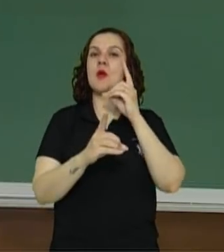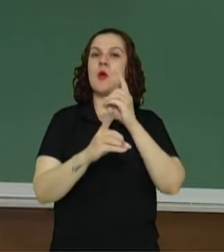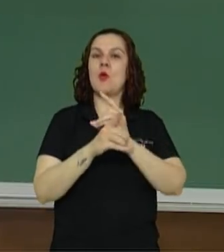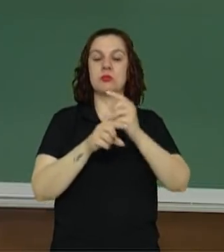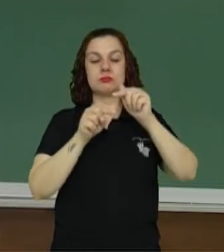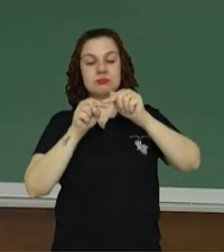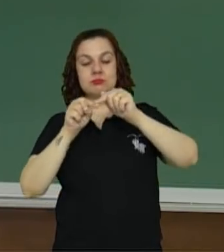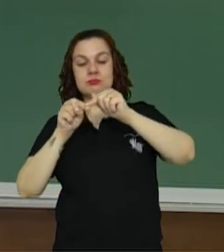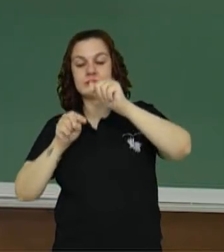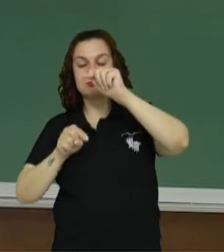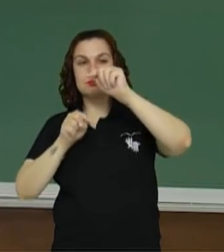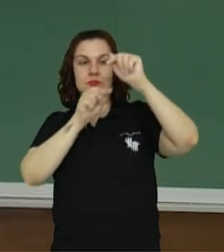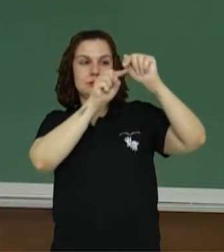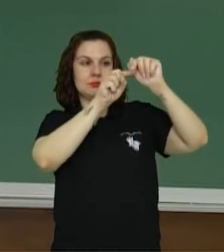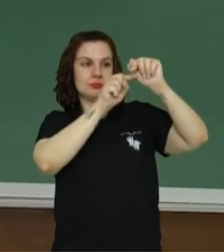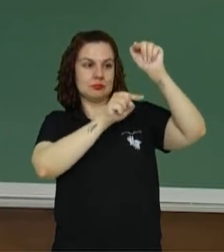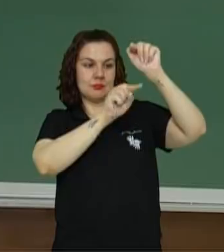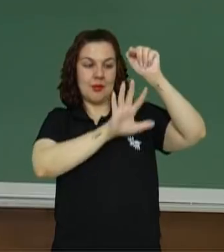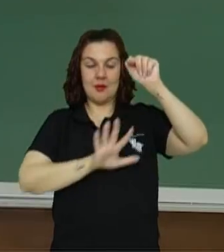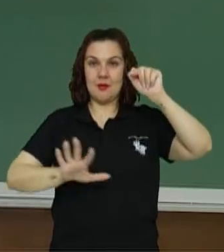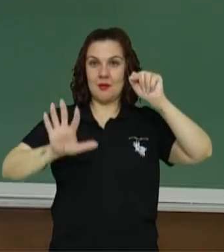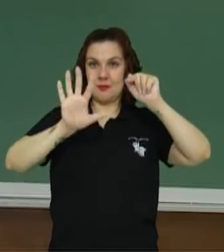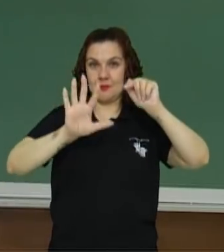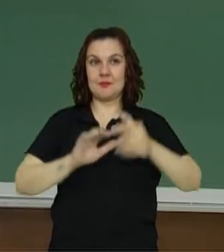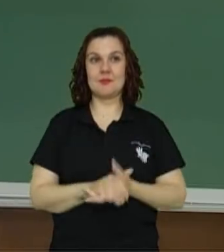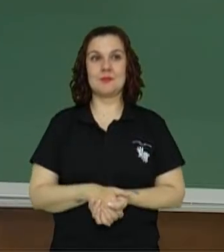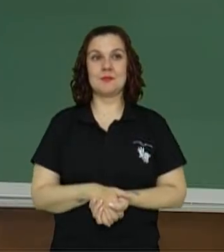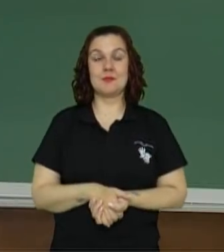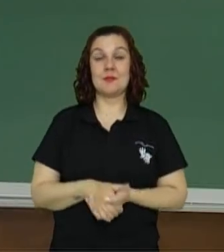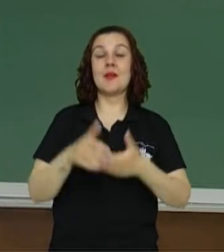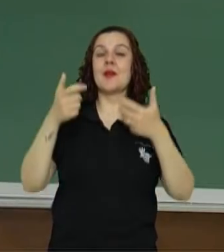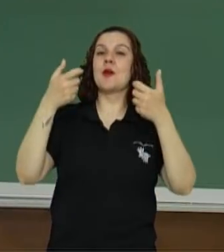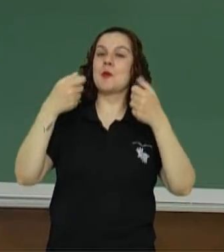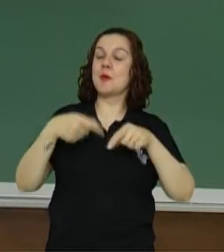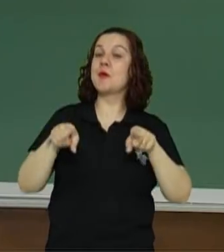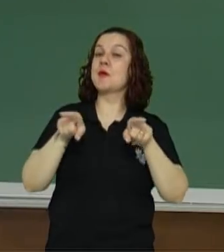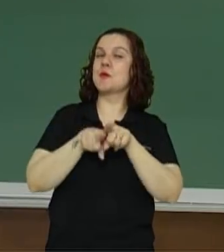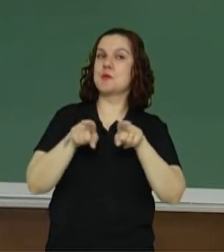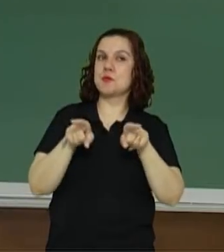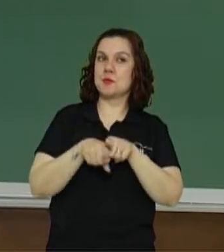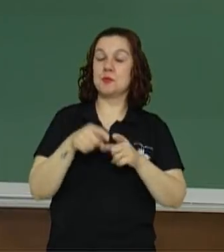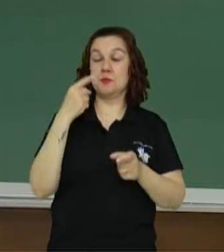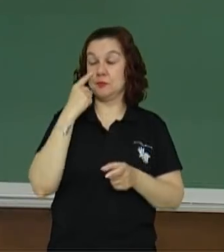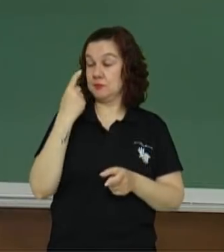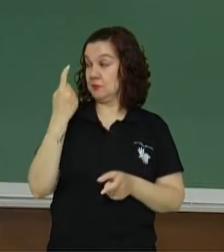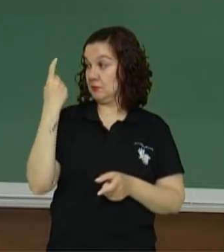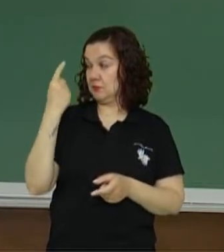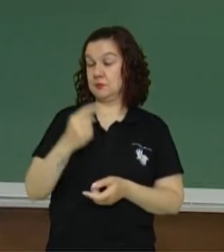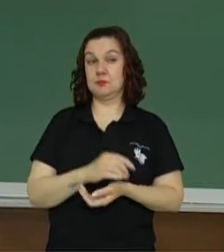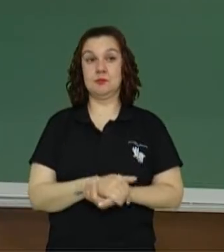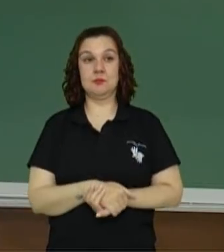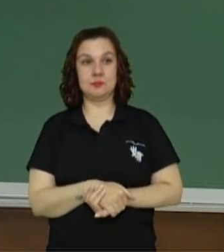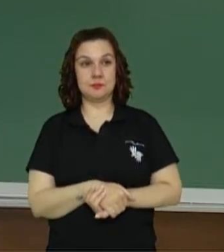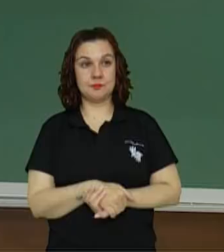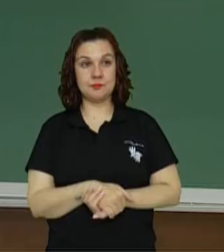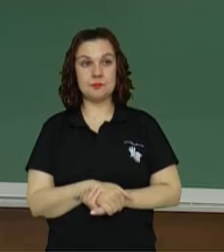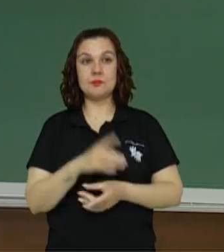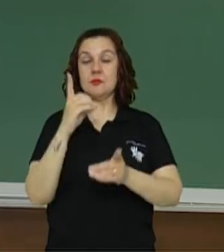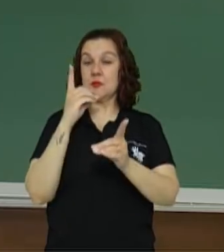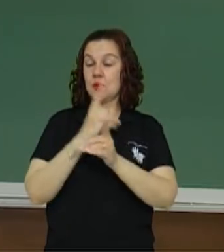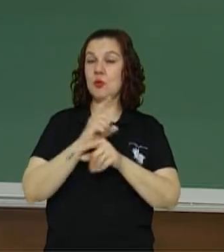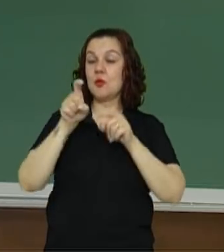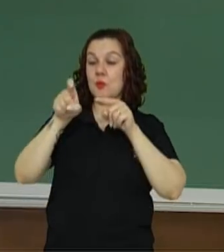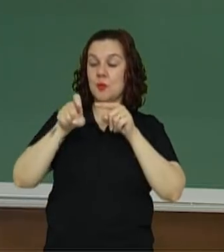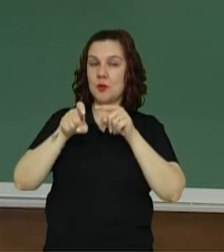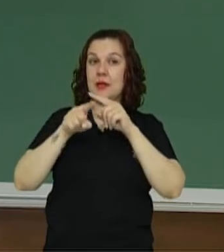os comprimentos desconhecidos dos quarteirões. O que eu vou precisar fazer? Primeira coisa, determinar o valor de